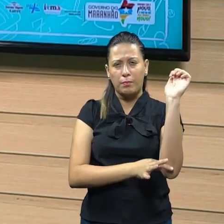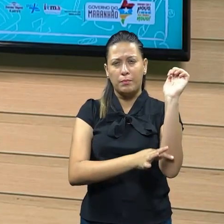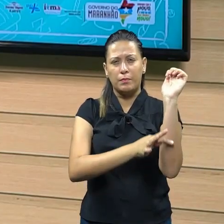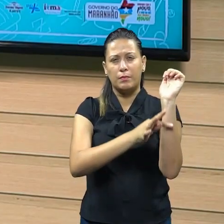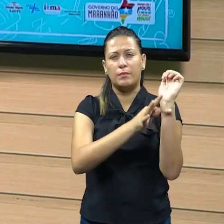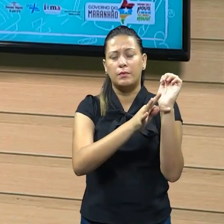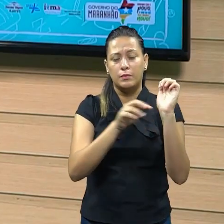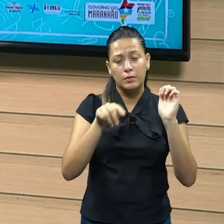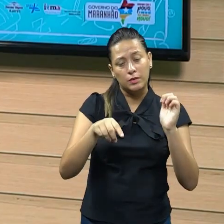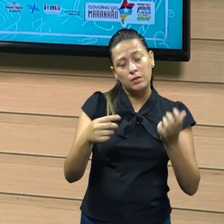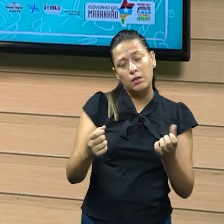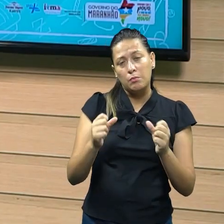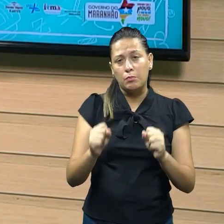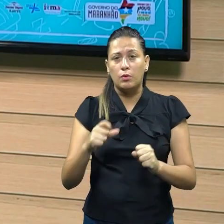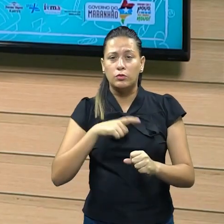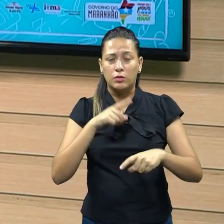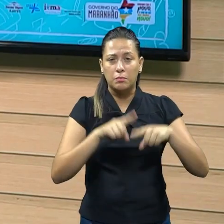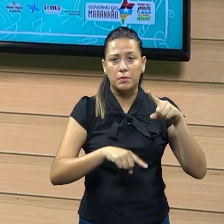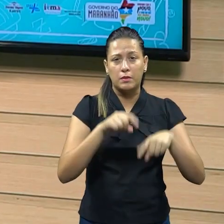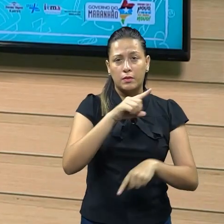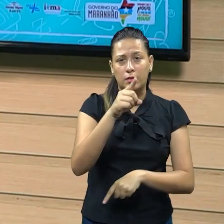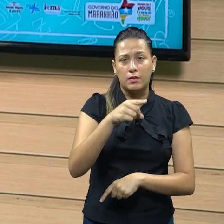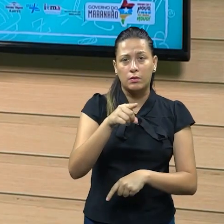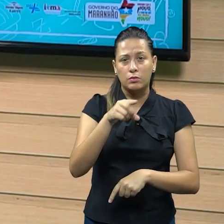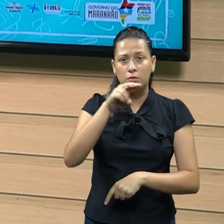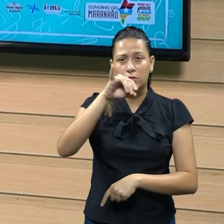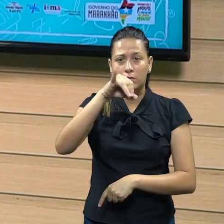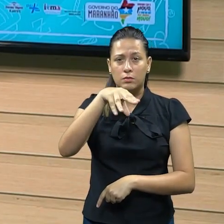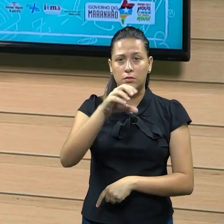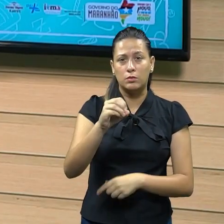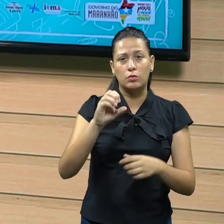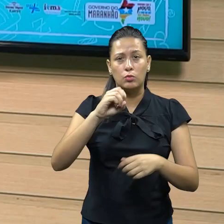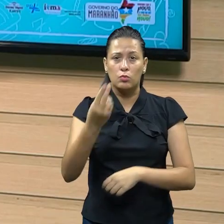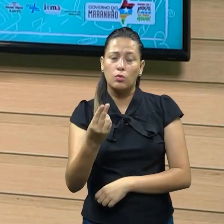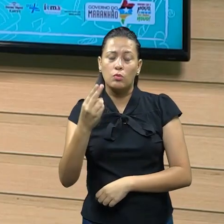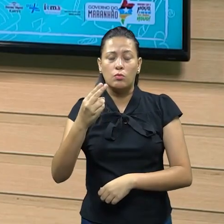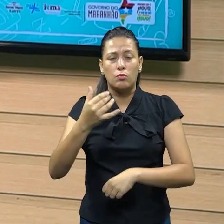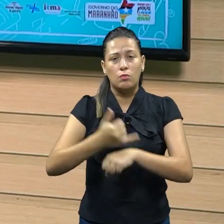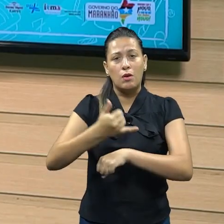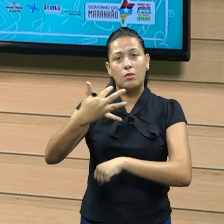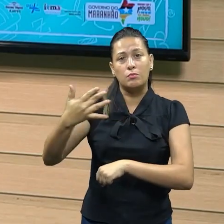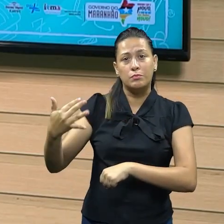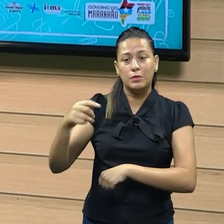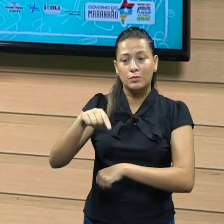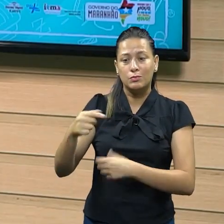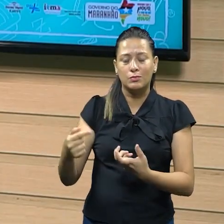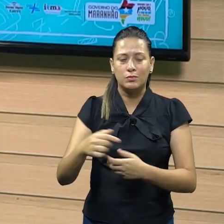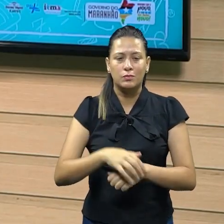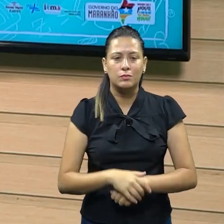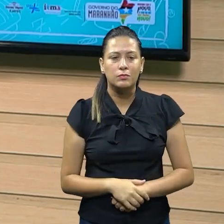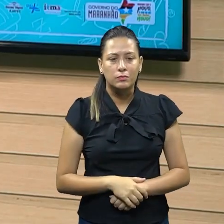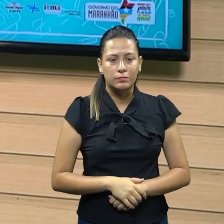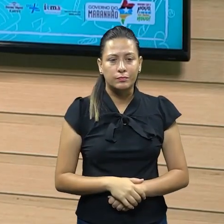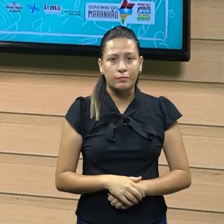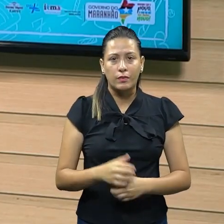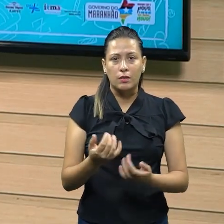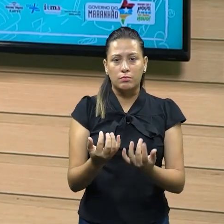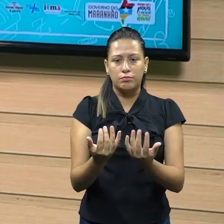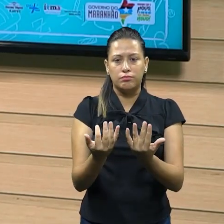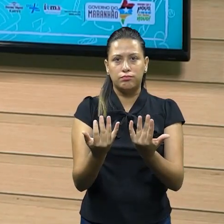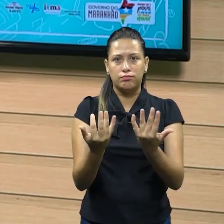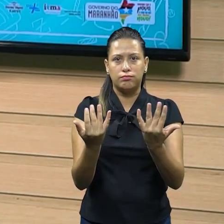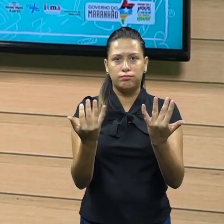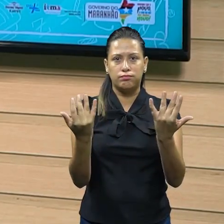algum material de zinco ou de alumínio e ele começa a fundir. Quando esse material começa a fundir, ele solta um